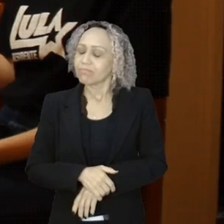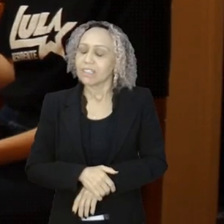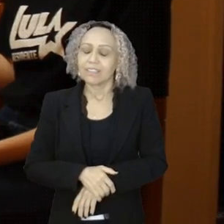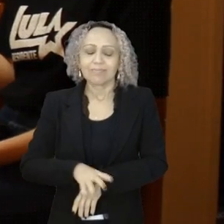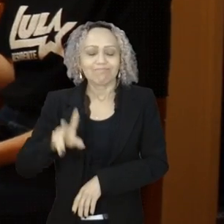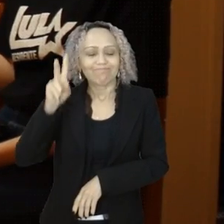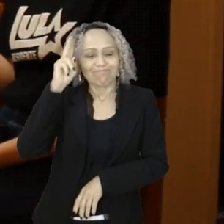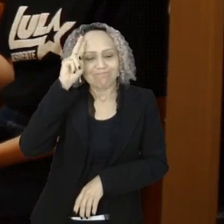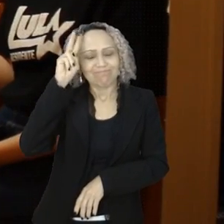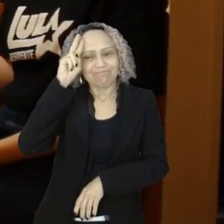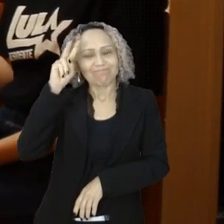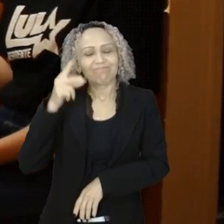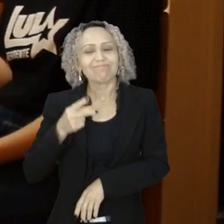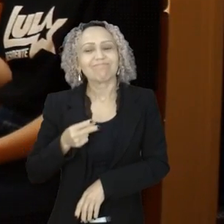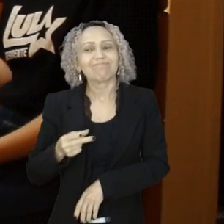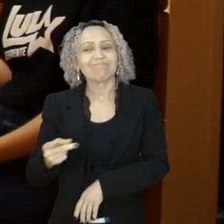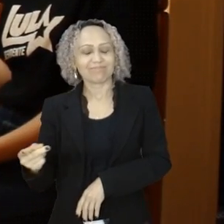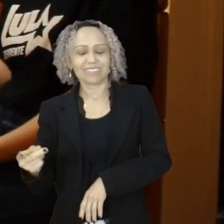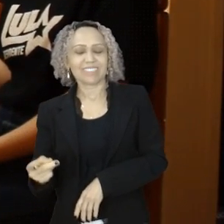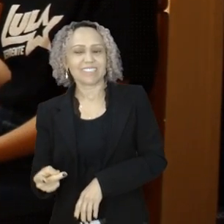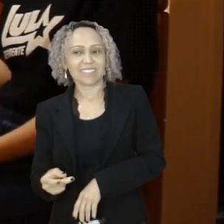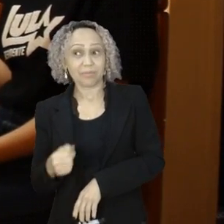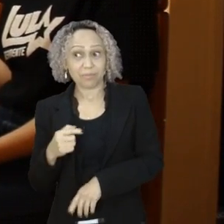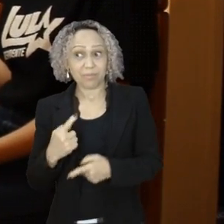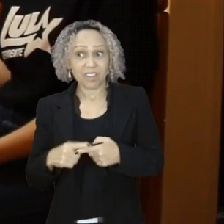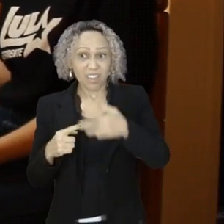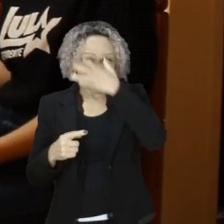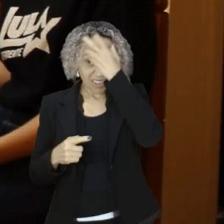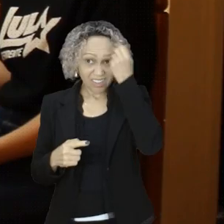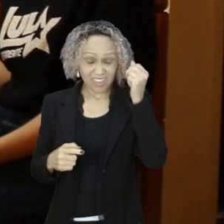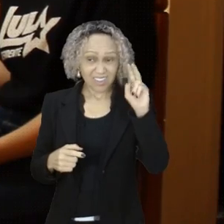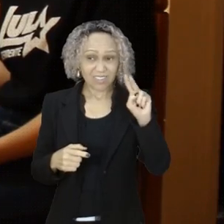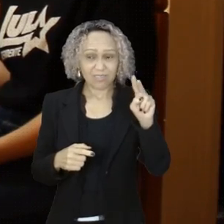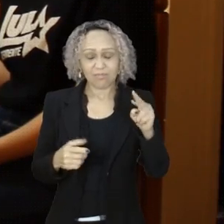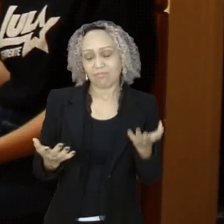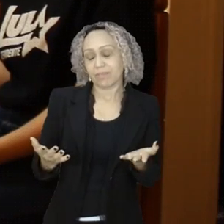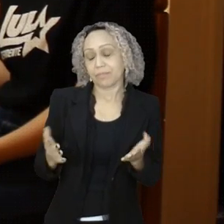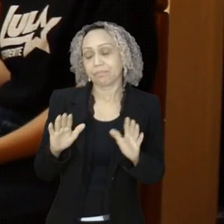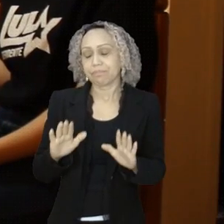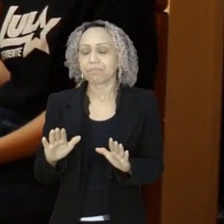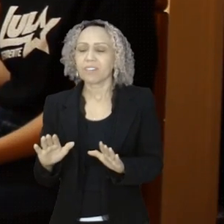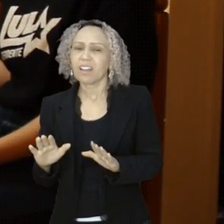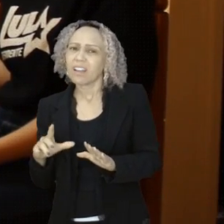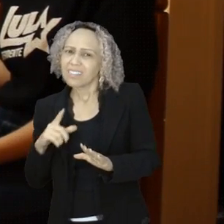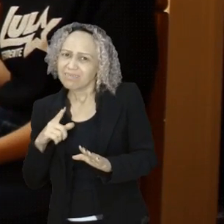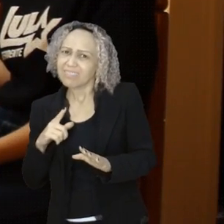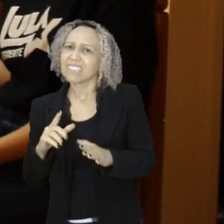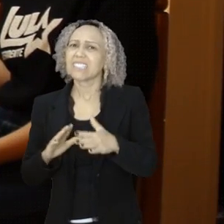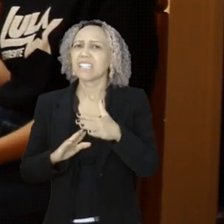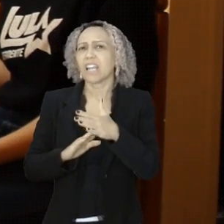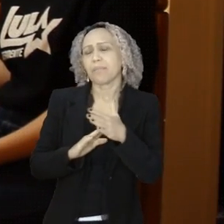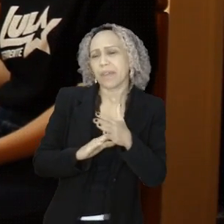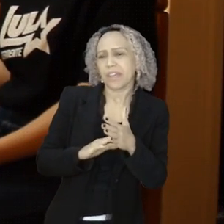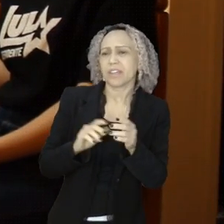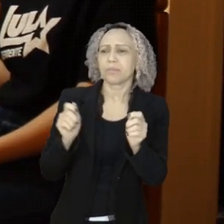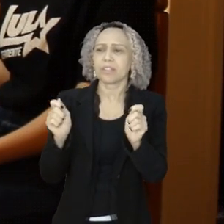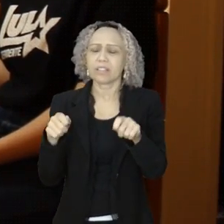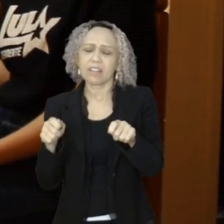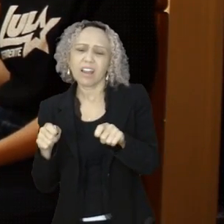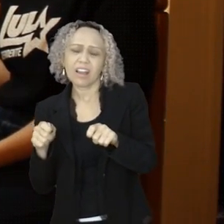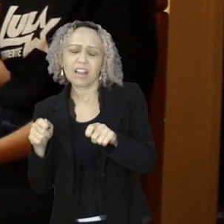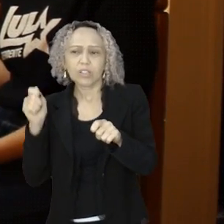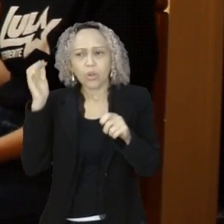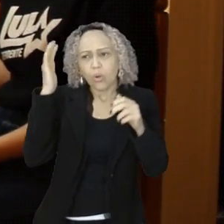Inesquecível, com seus limites, né? As suas potencialidades, os sonhos, alguns realizados, outros